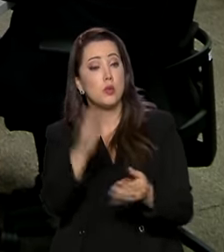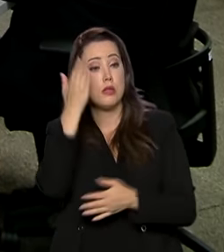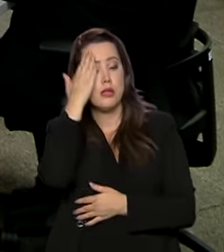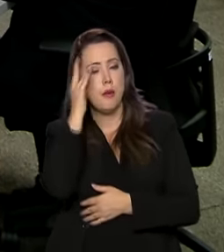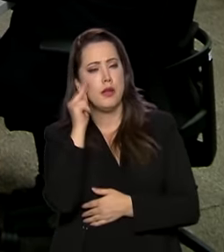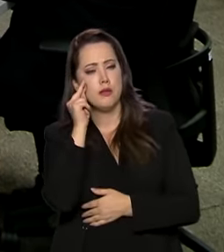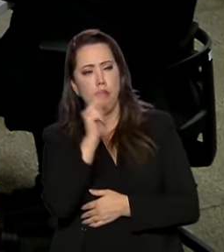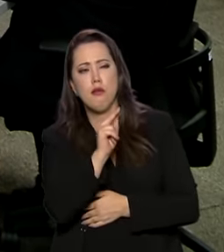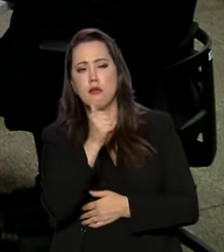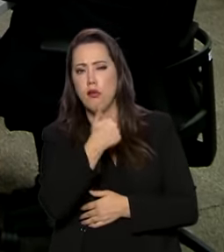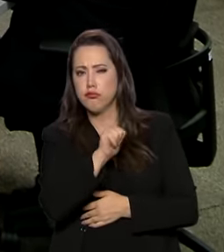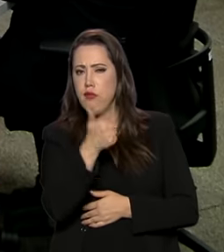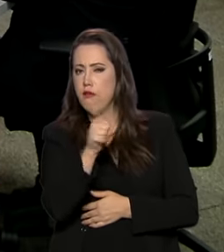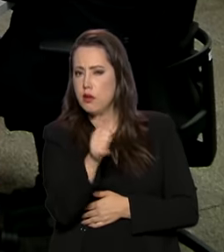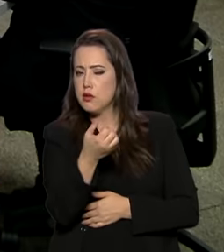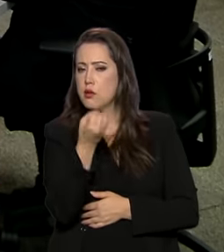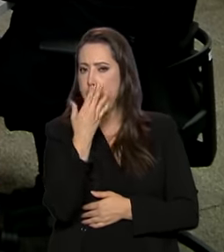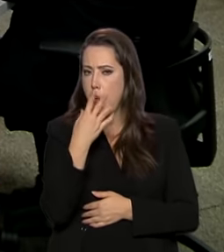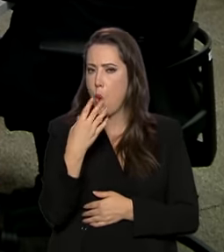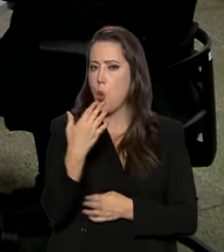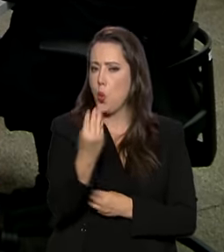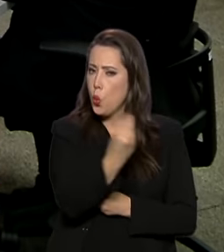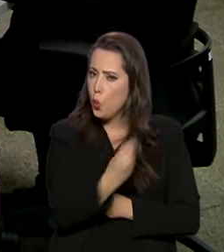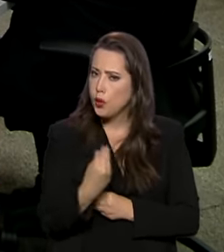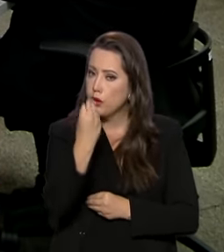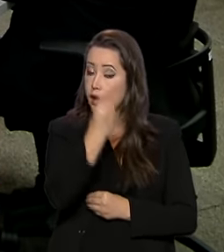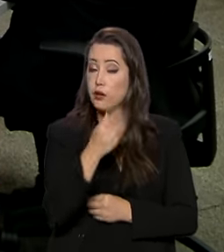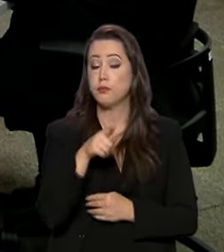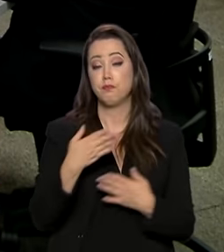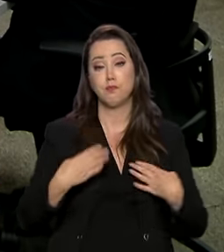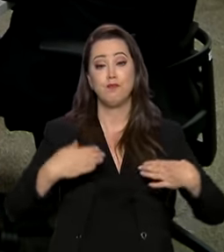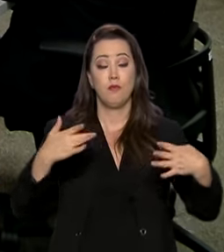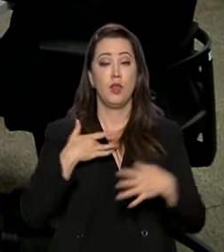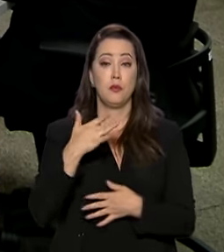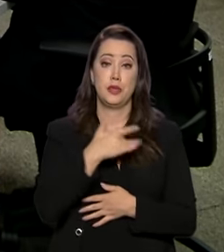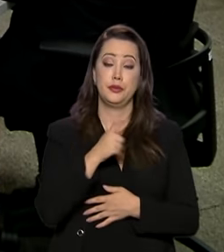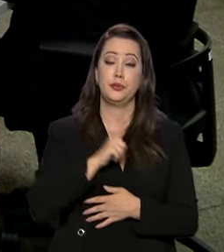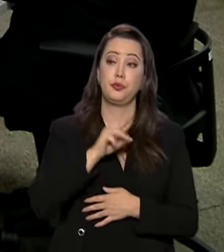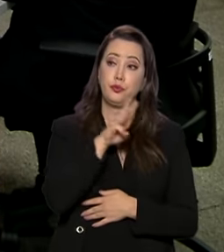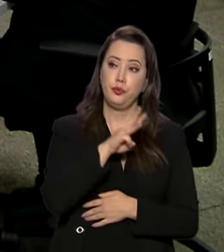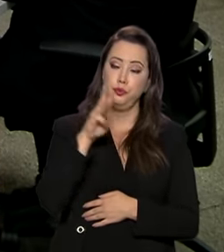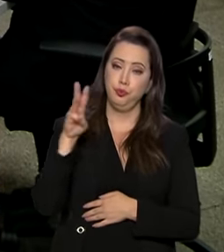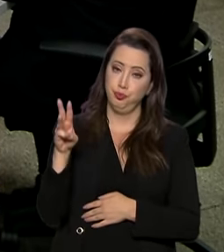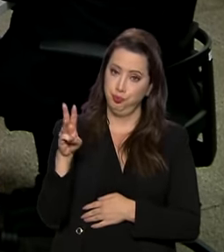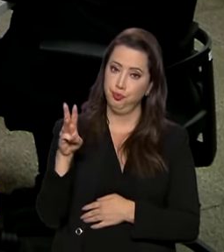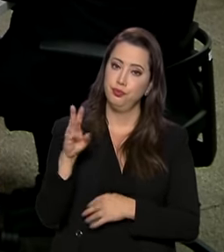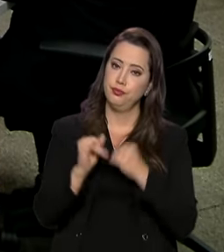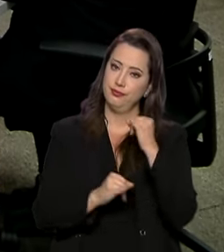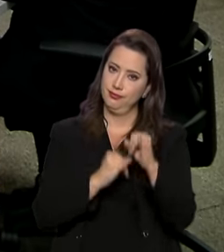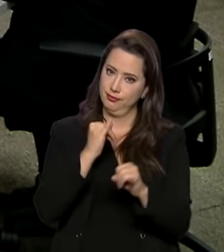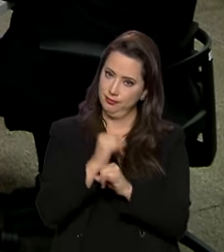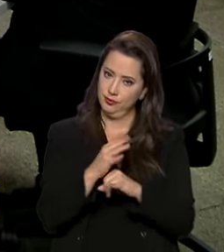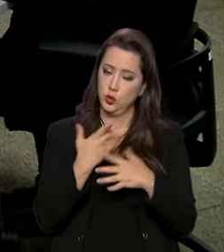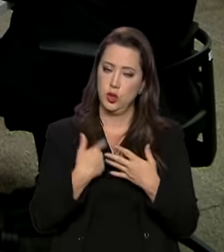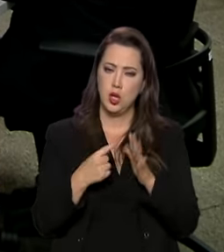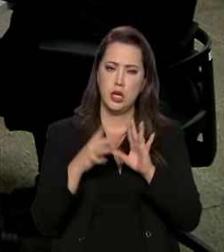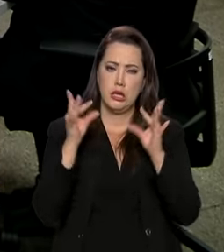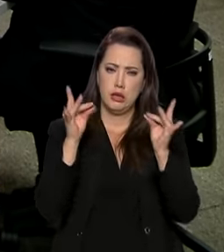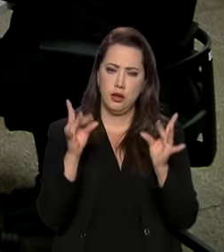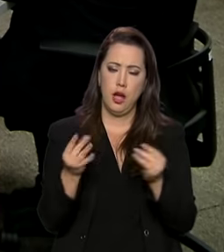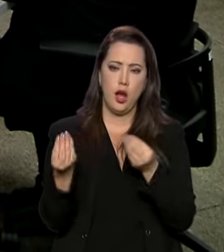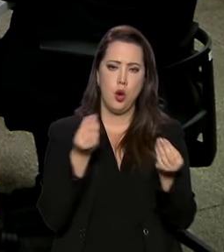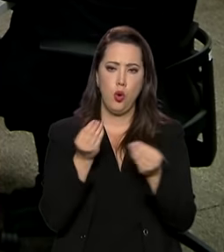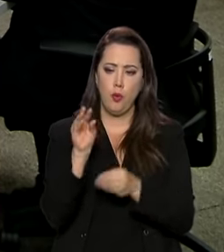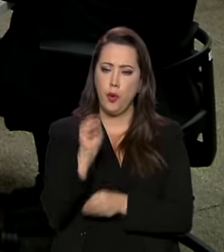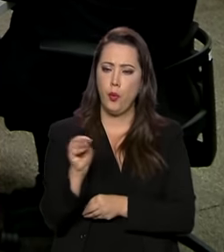recebendo os cuidados previstos o Ministério da Saúde lançou uma plataforma na internet com passo a passo do